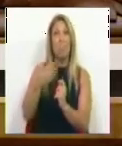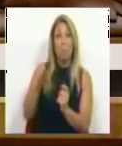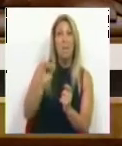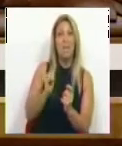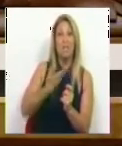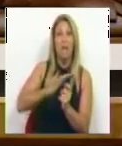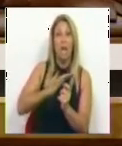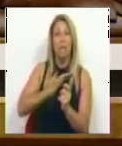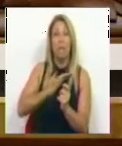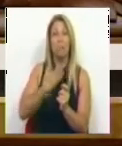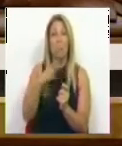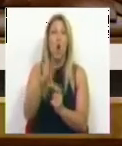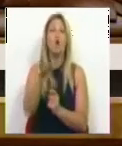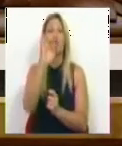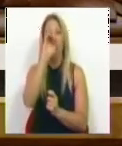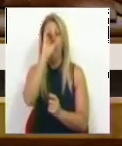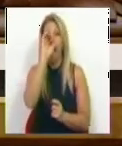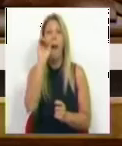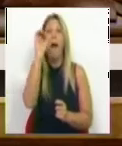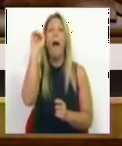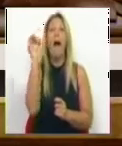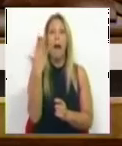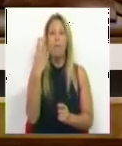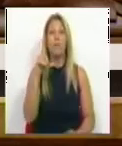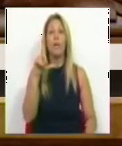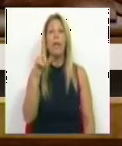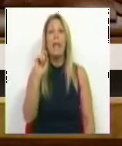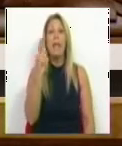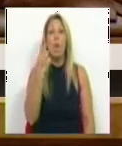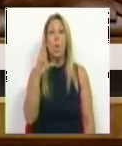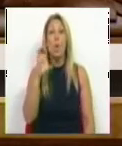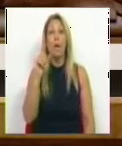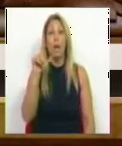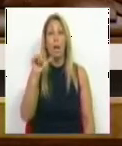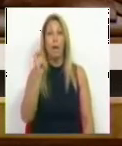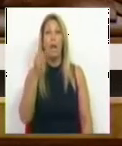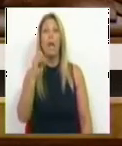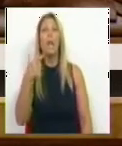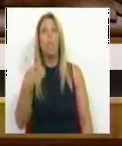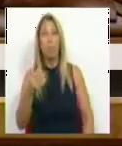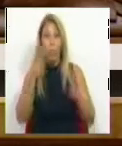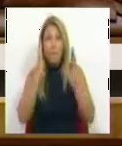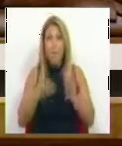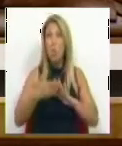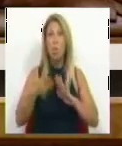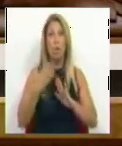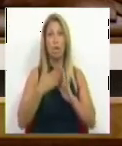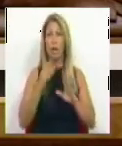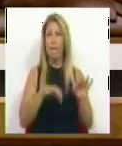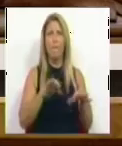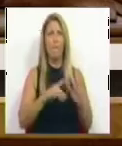das escolhas de eucaliptização, deve e é uma urgência ser revogado. Nós não